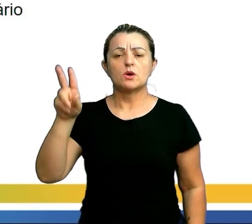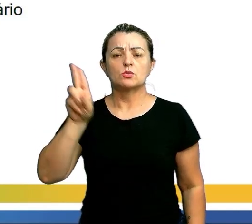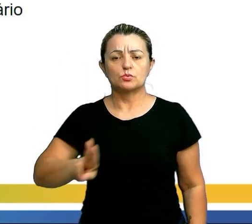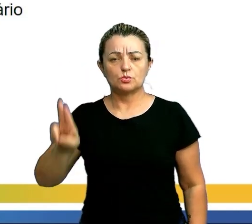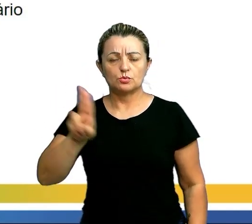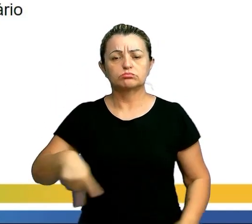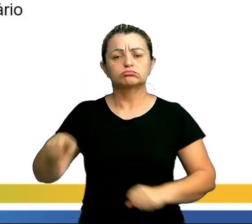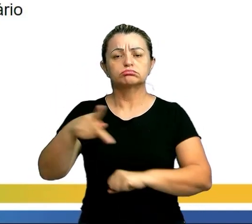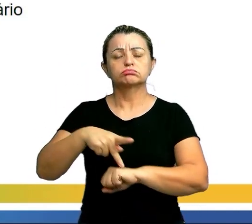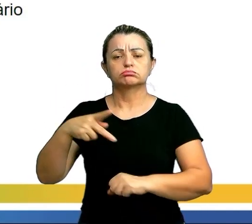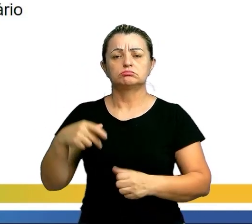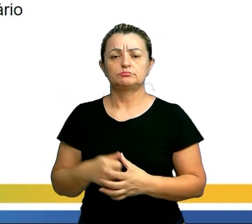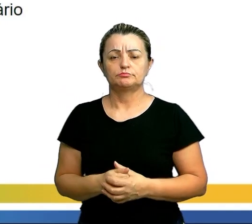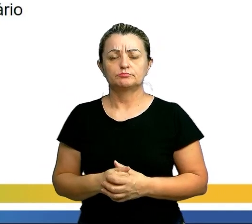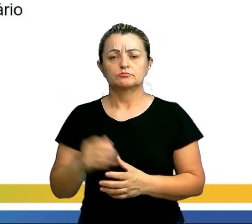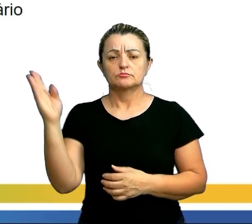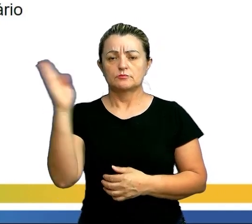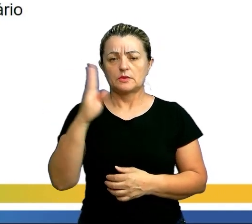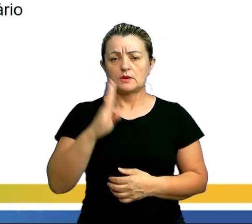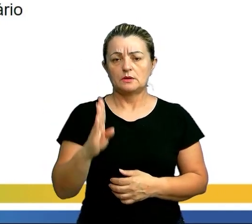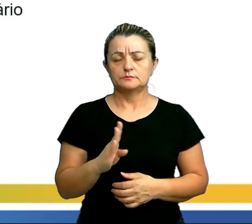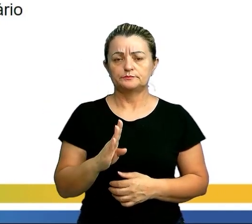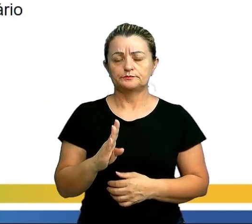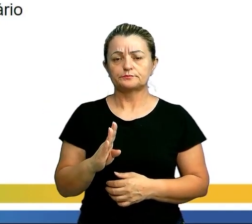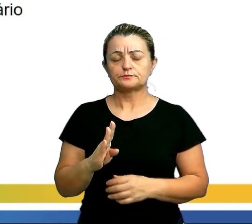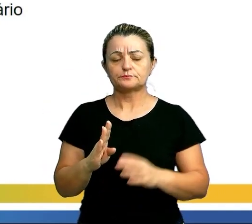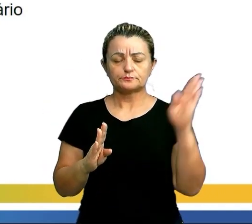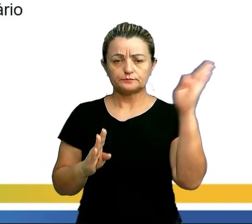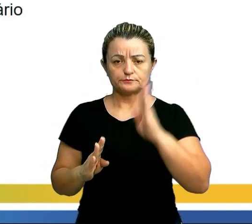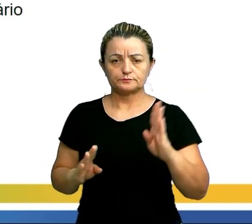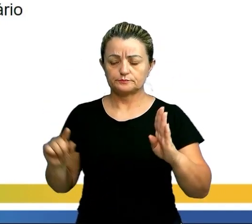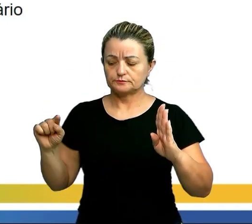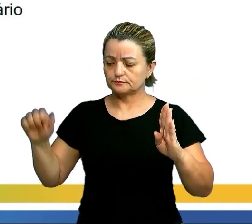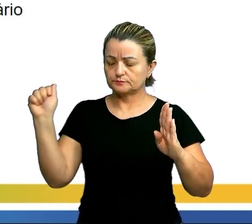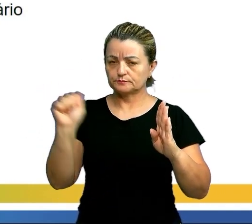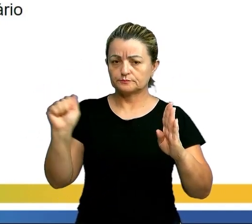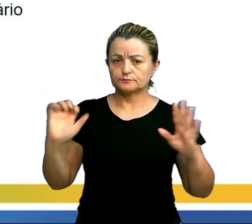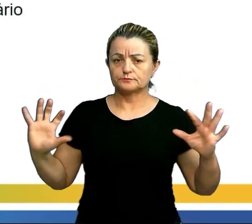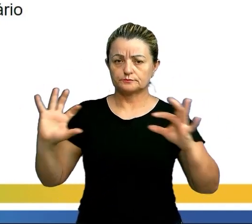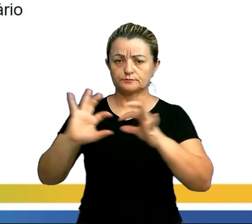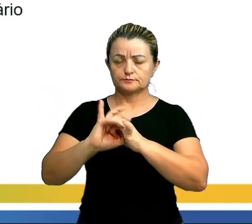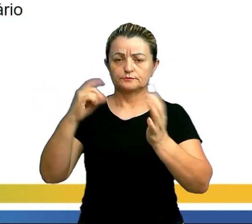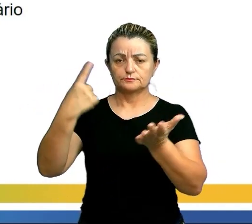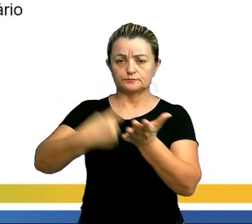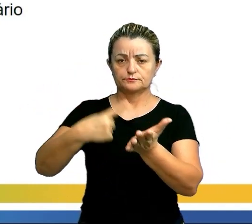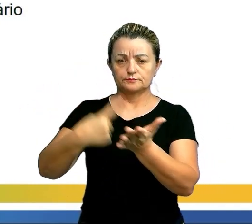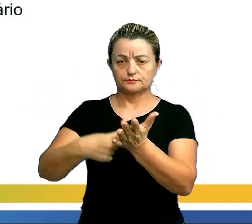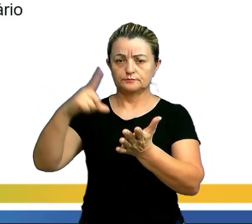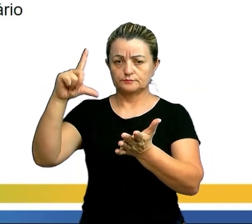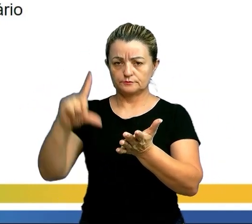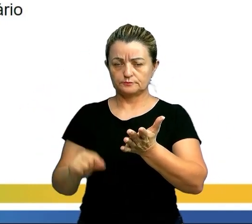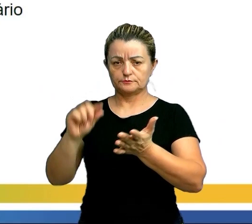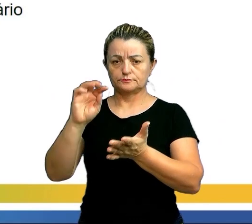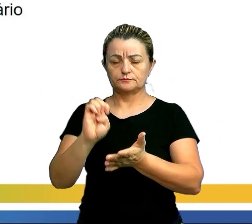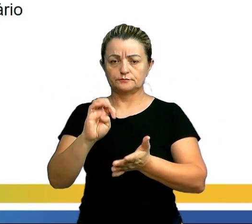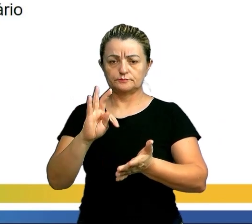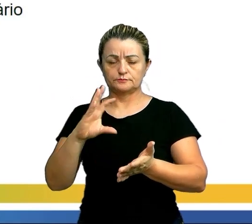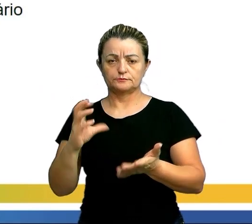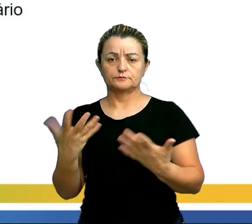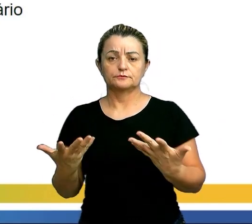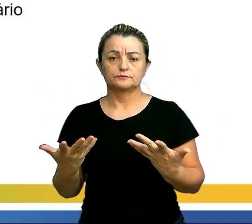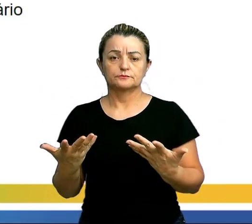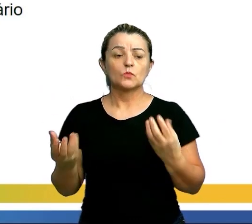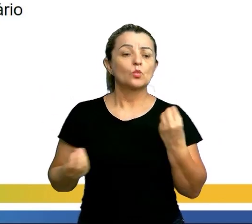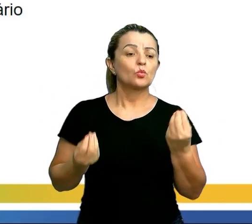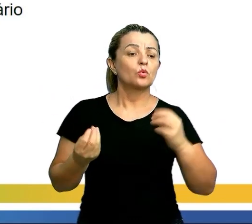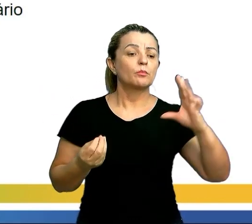seja formalizado. Brasil e Argentina fecham acordo para o corte de 10% na tarifa do Mercosul. O que é que o nosso texto